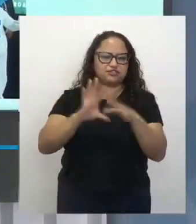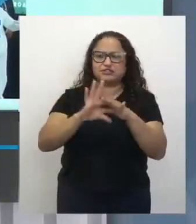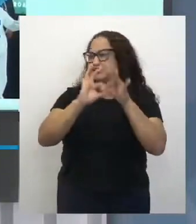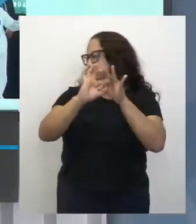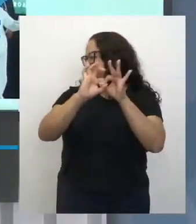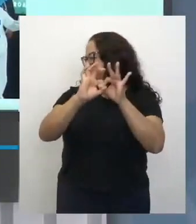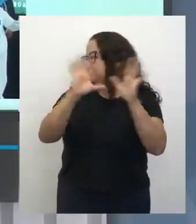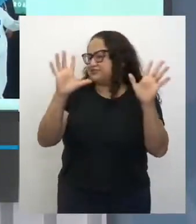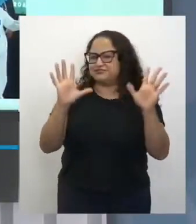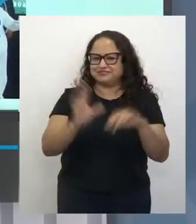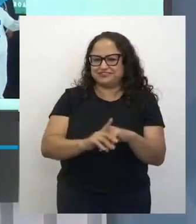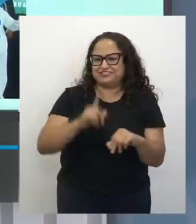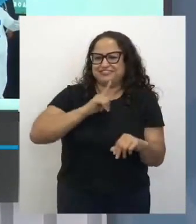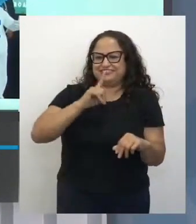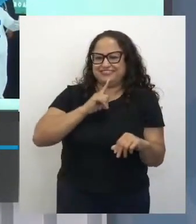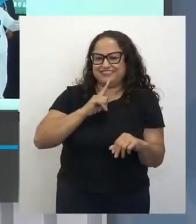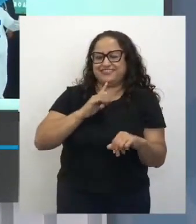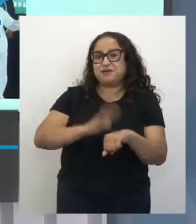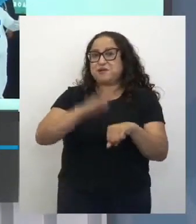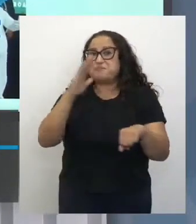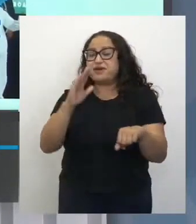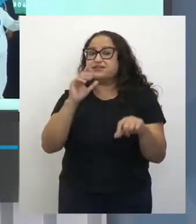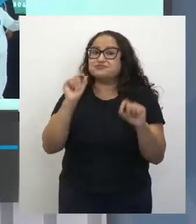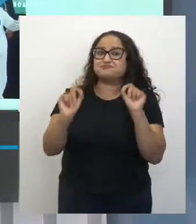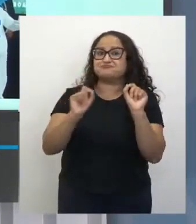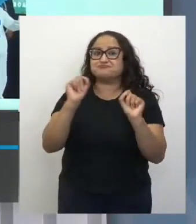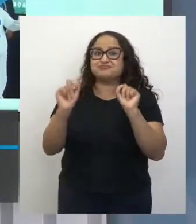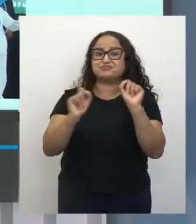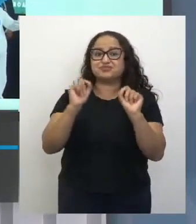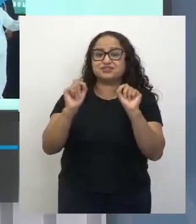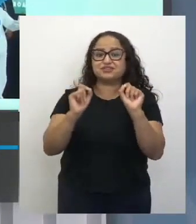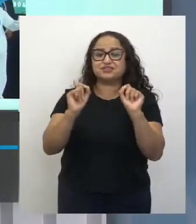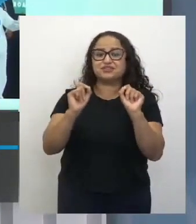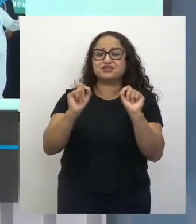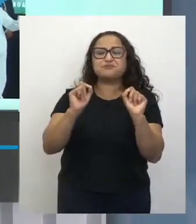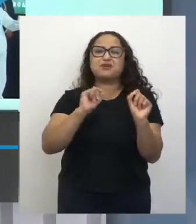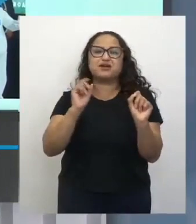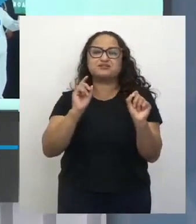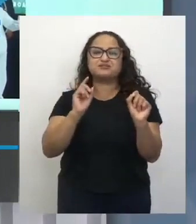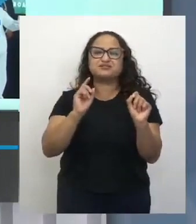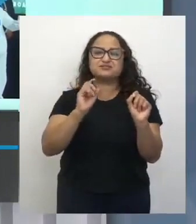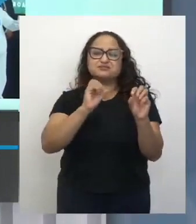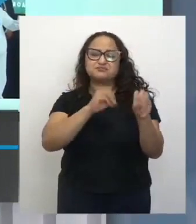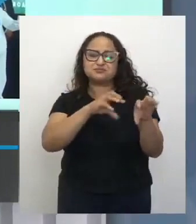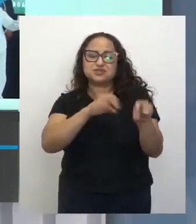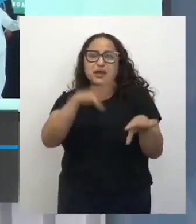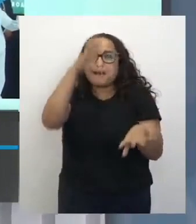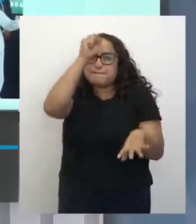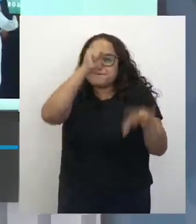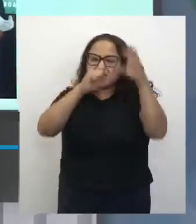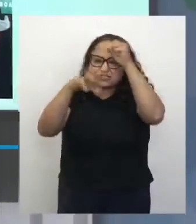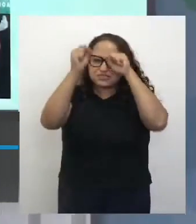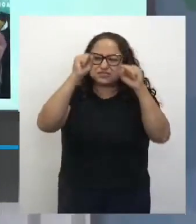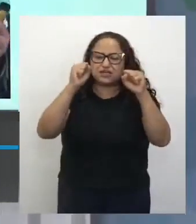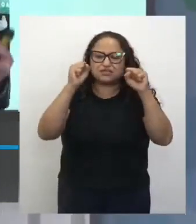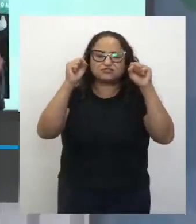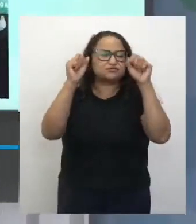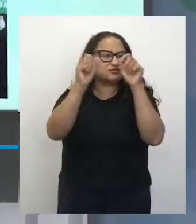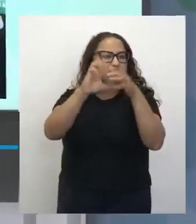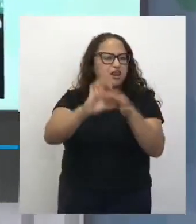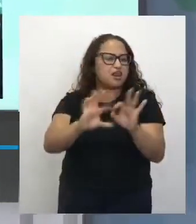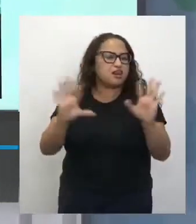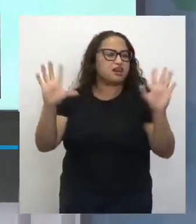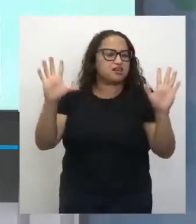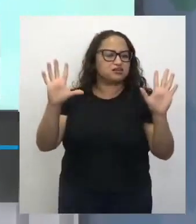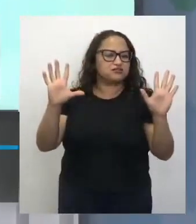dizer, talvez um pouco mais, como eu posso dizer, um pouco mais didática, né? Aquela coisa um pouco mais solta, né?